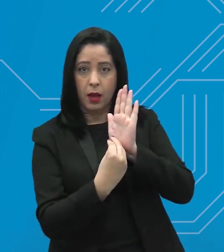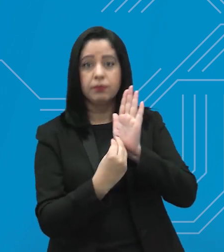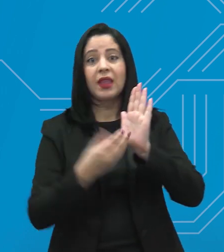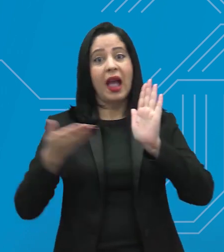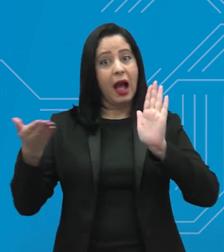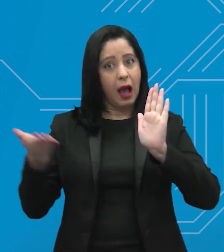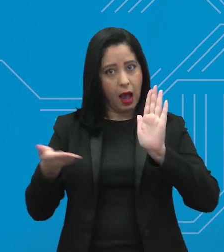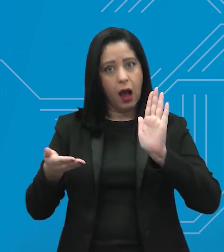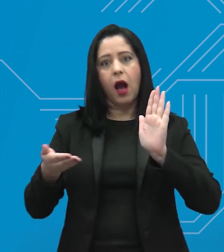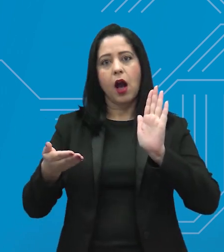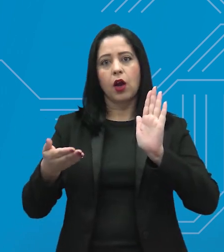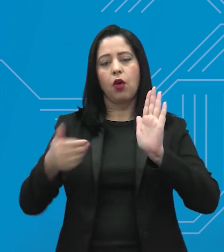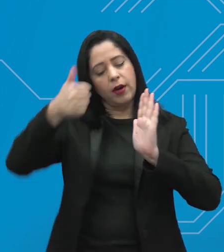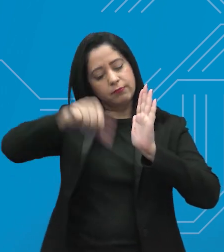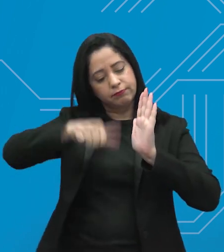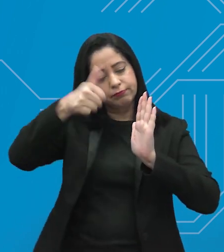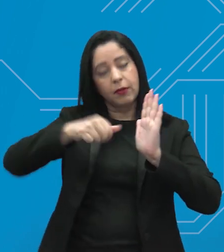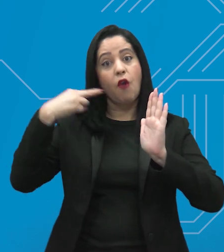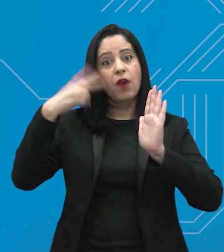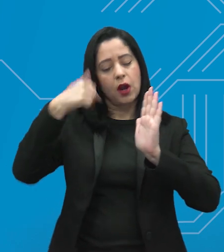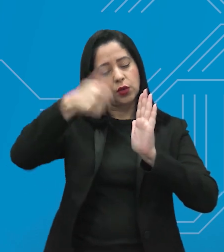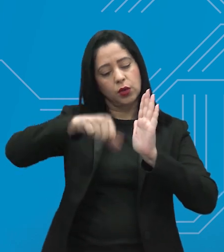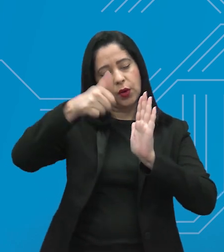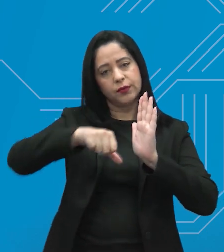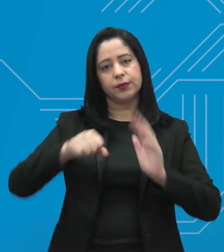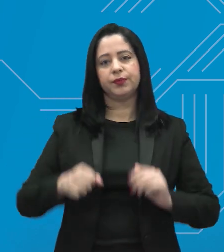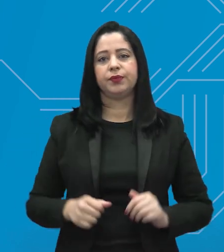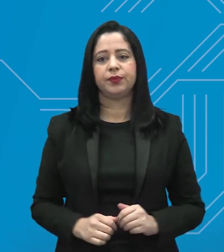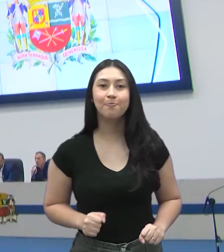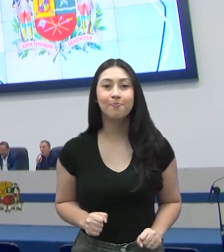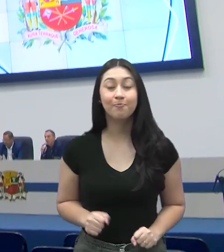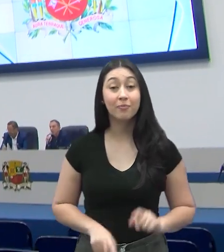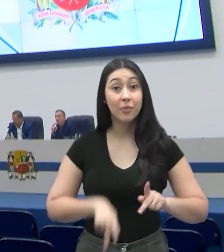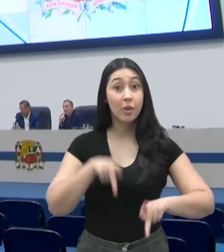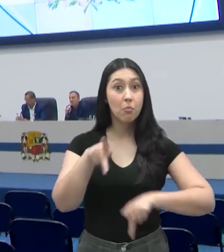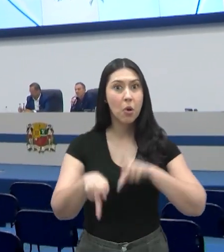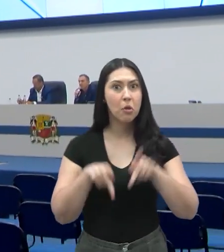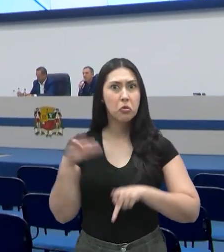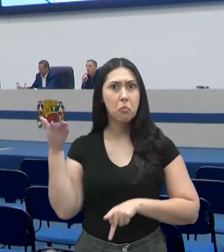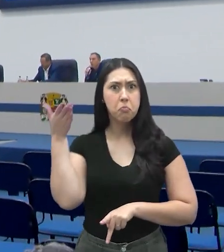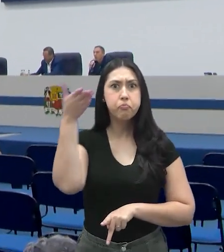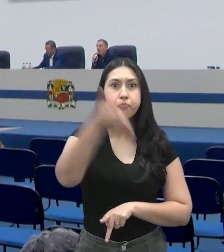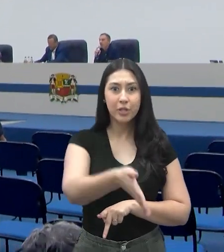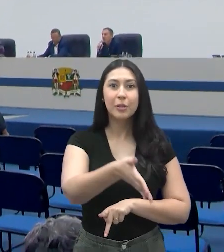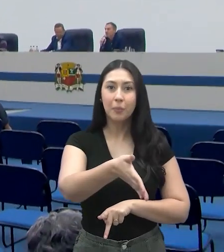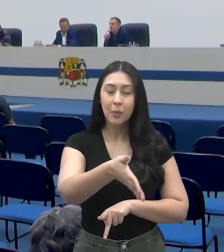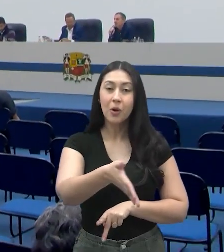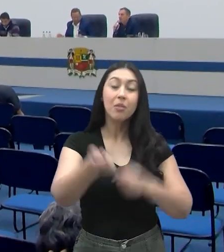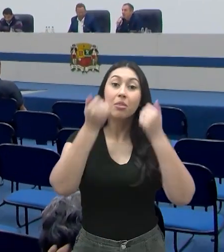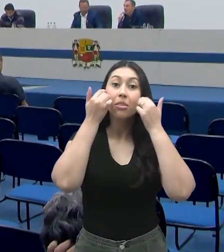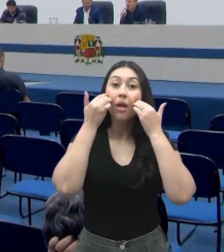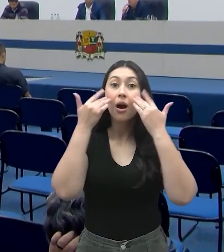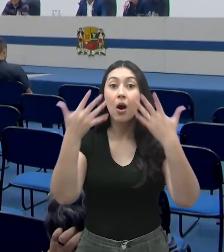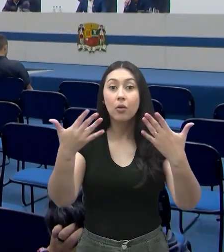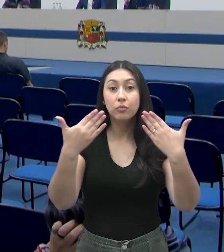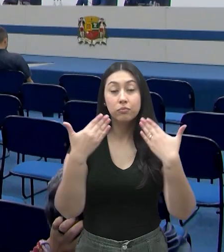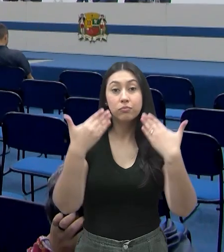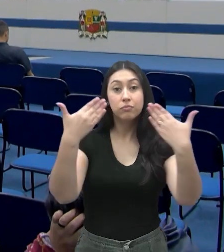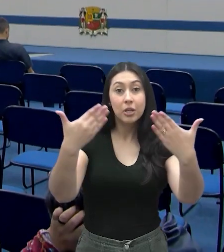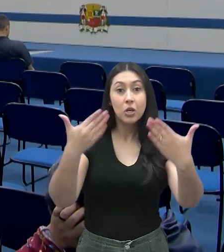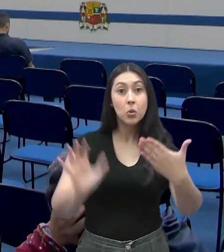foram registradas e agora seguem para análise dos vereadores. A população marcou presença na audiência